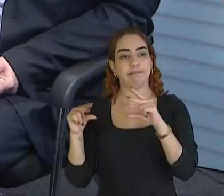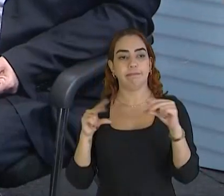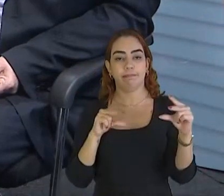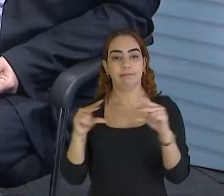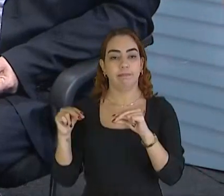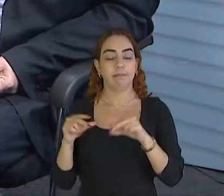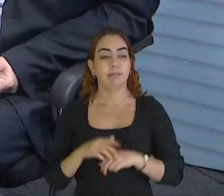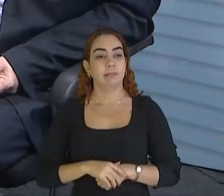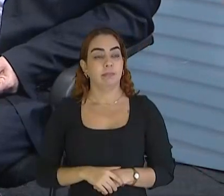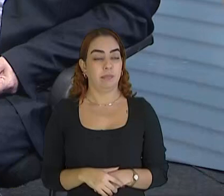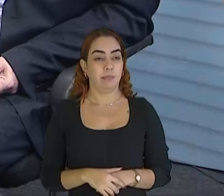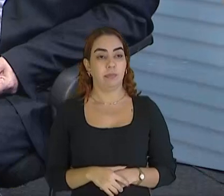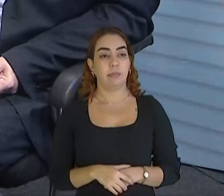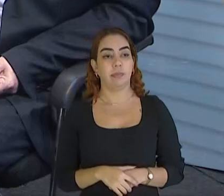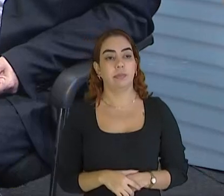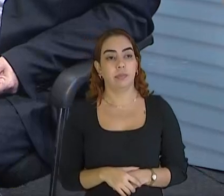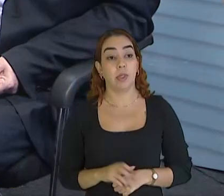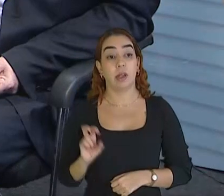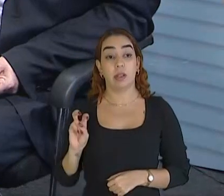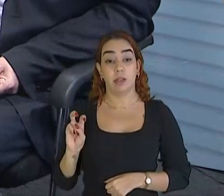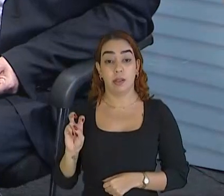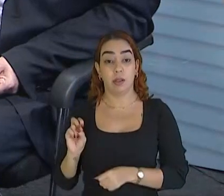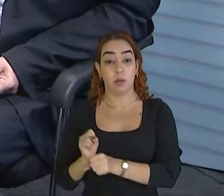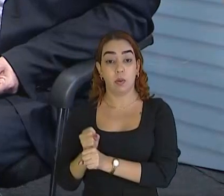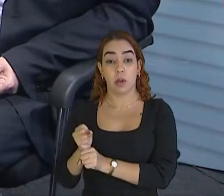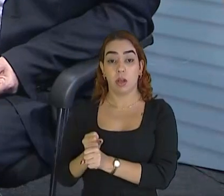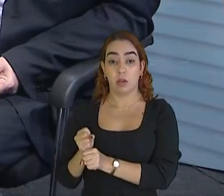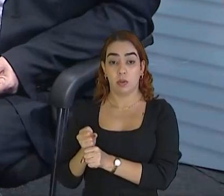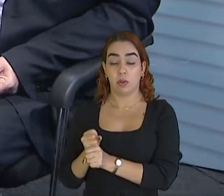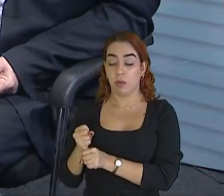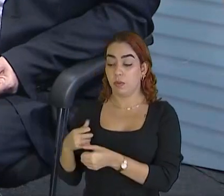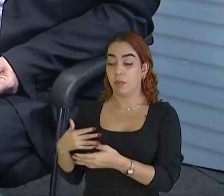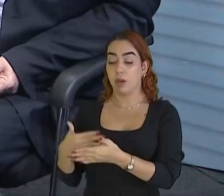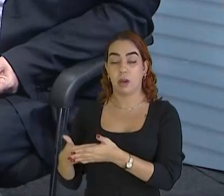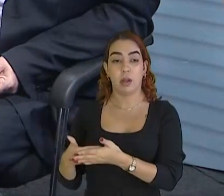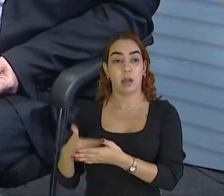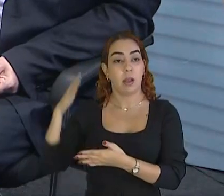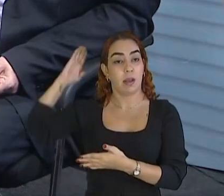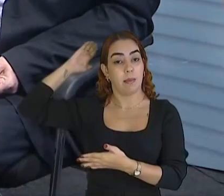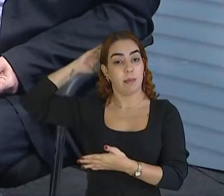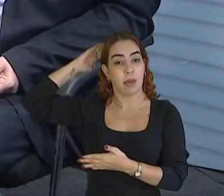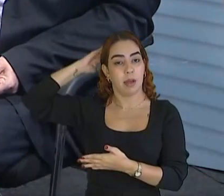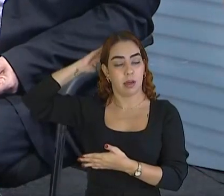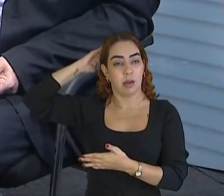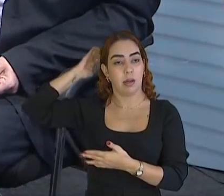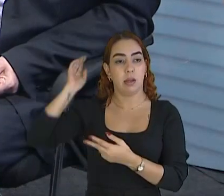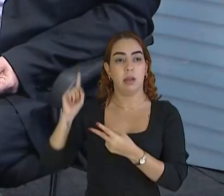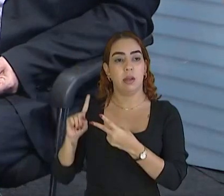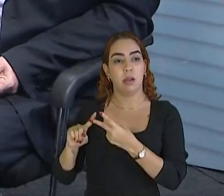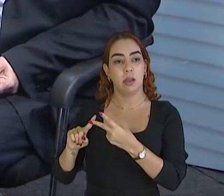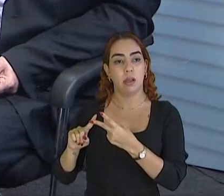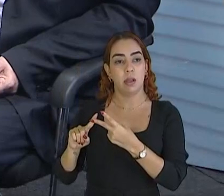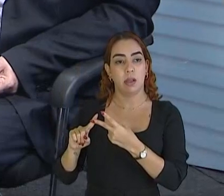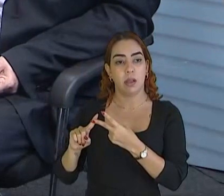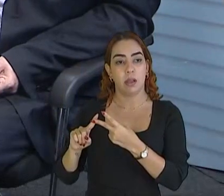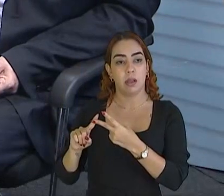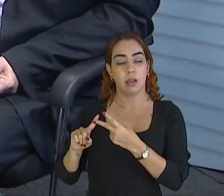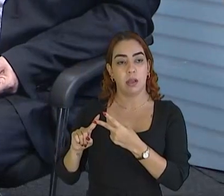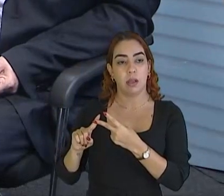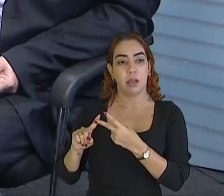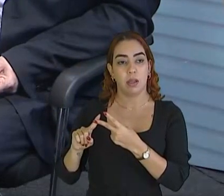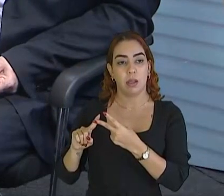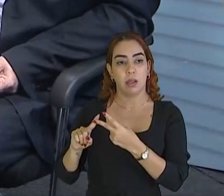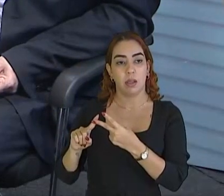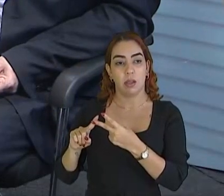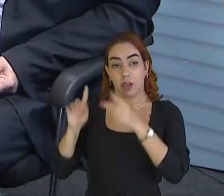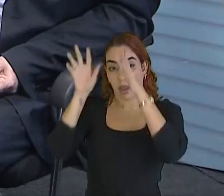anos, há um aumento no Pará e no Amazonas também da taxa de homicídios.